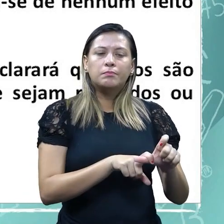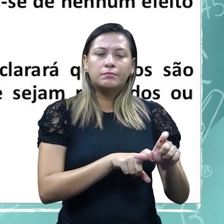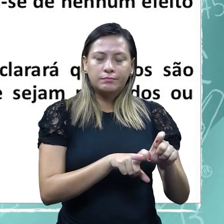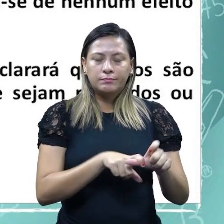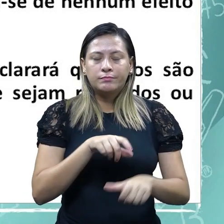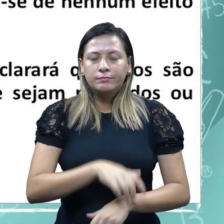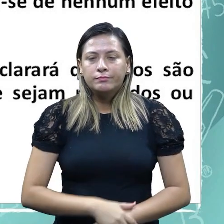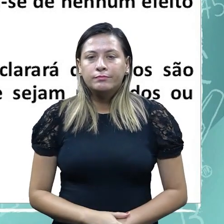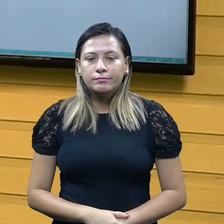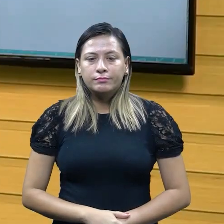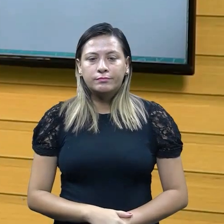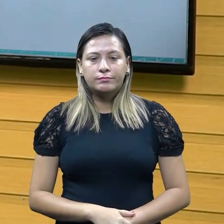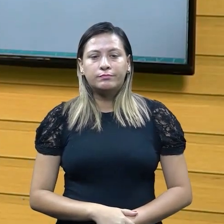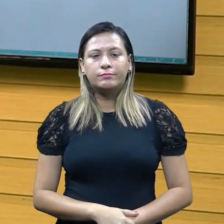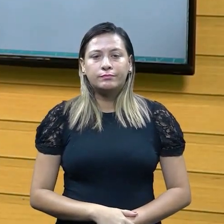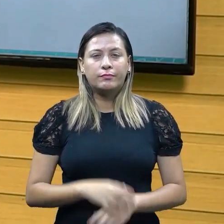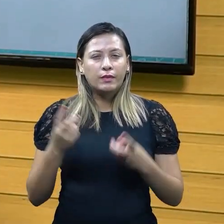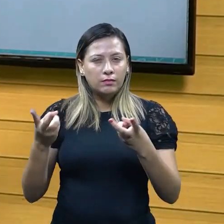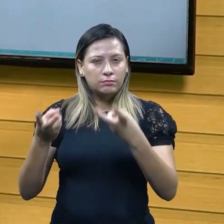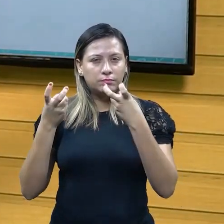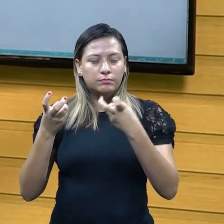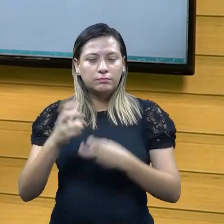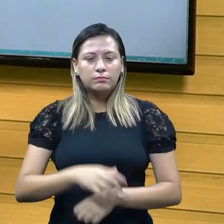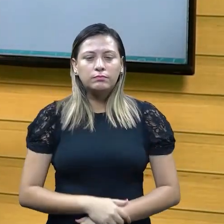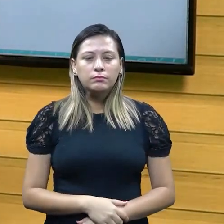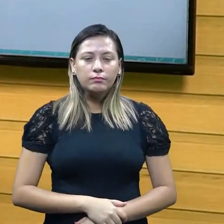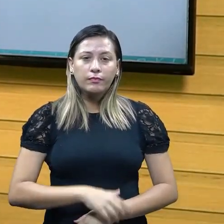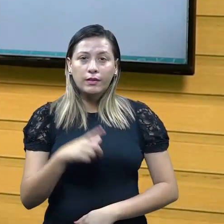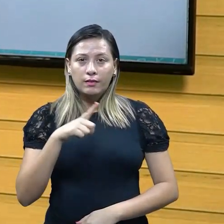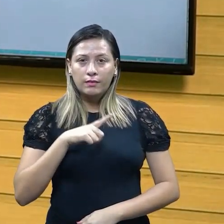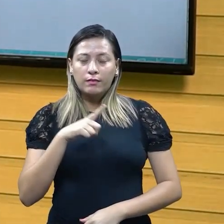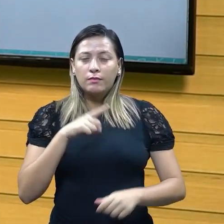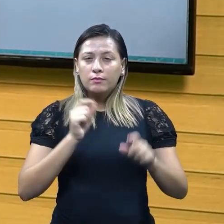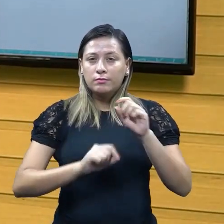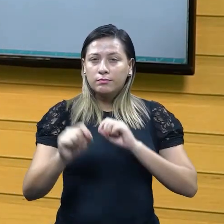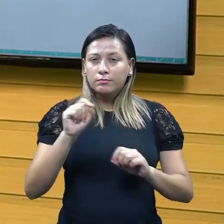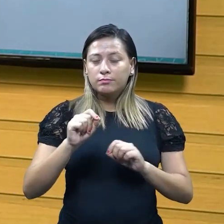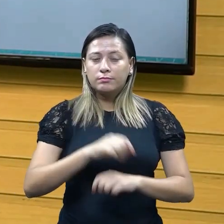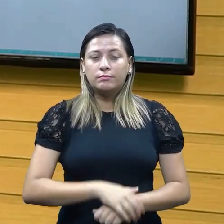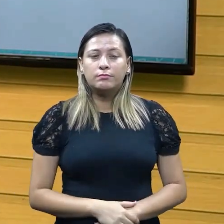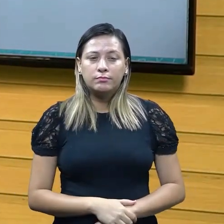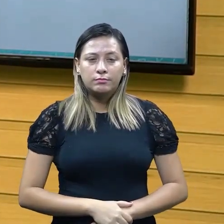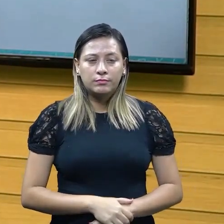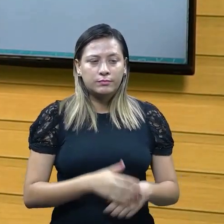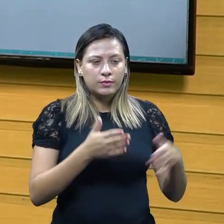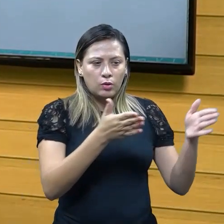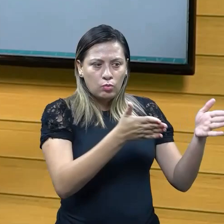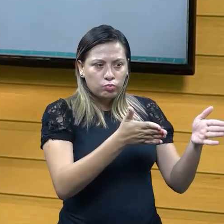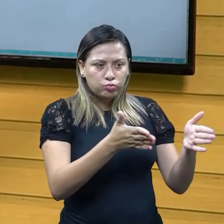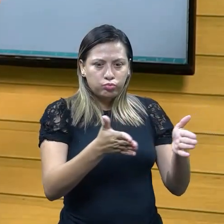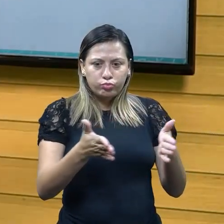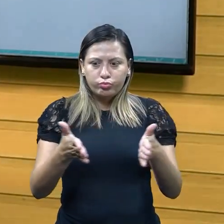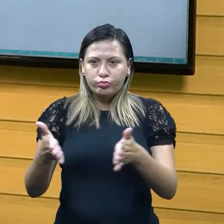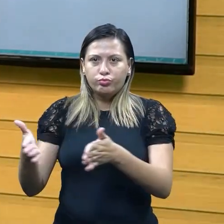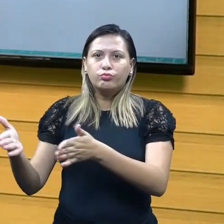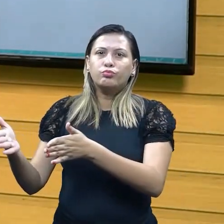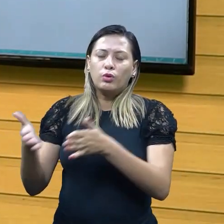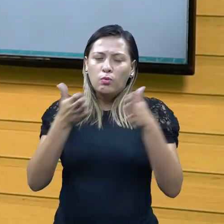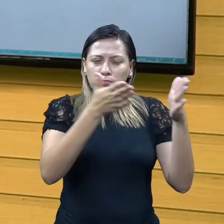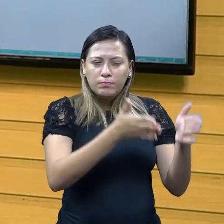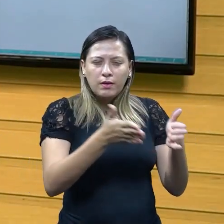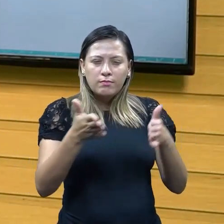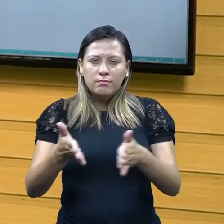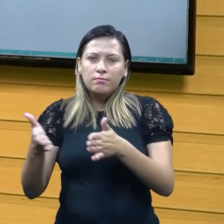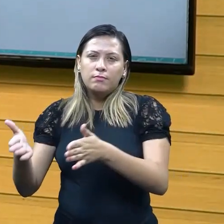dele dependam. Veja, você tem uma linha, tá? Você tem aí toda uma